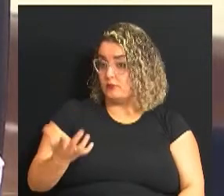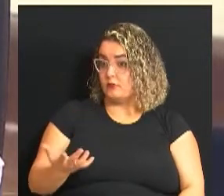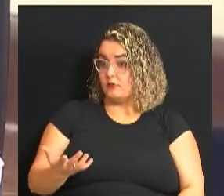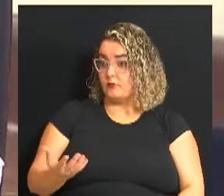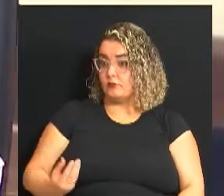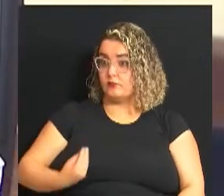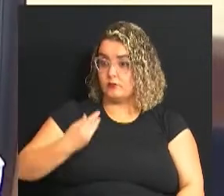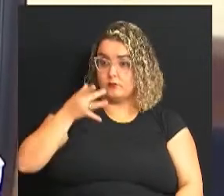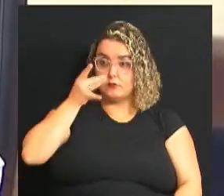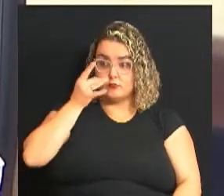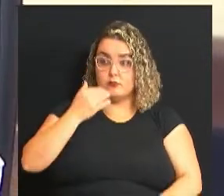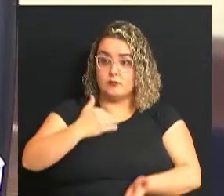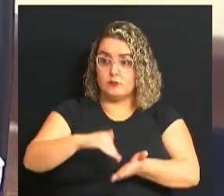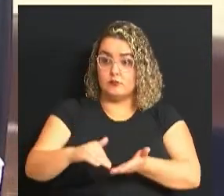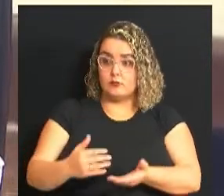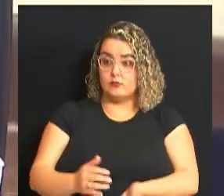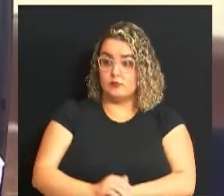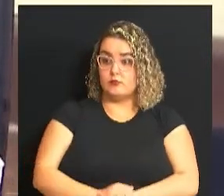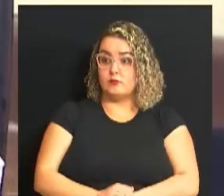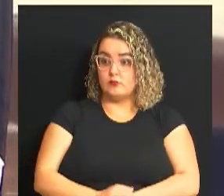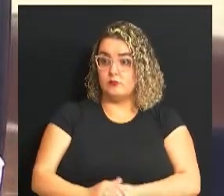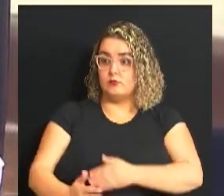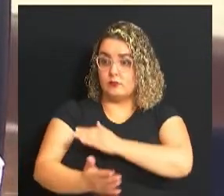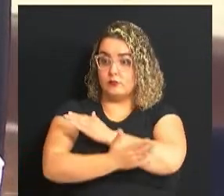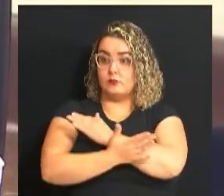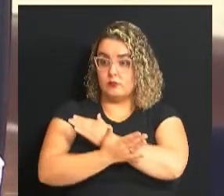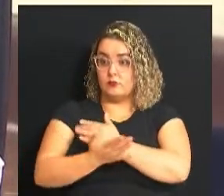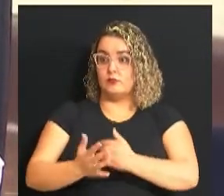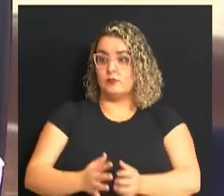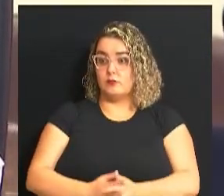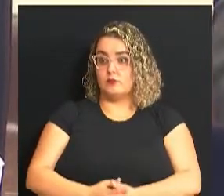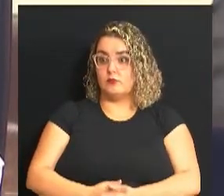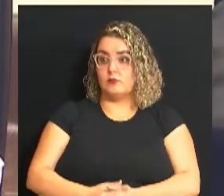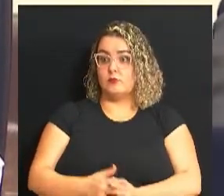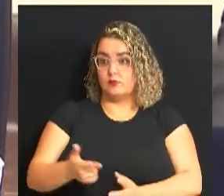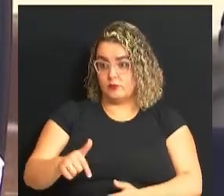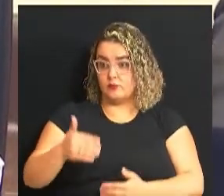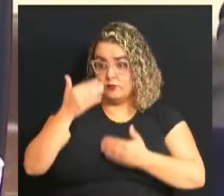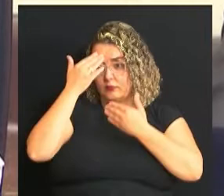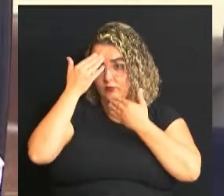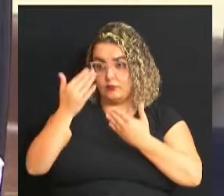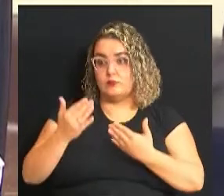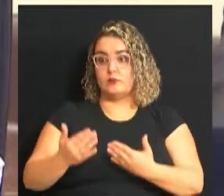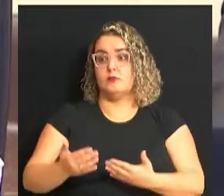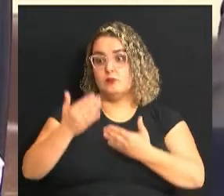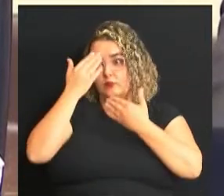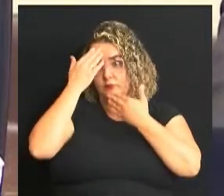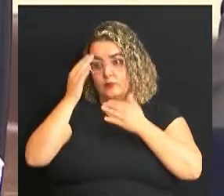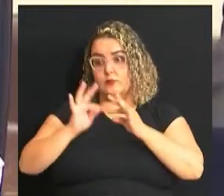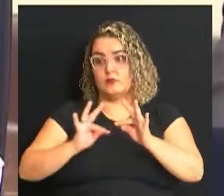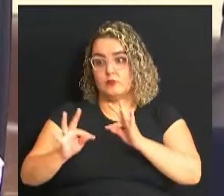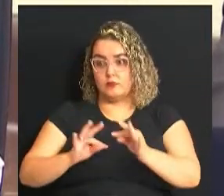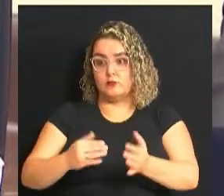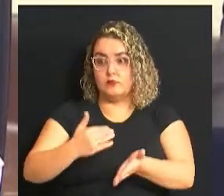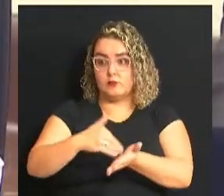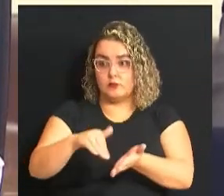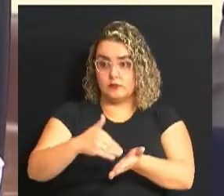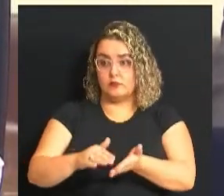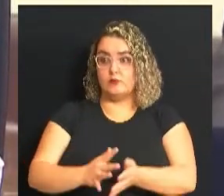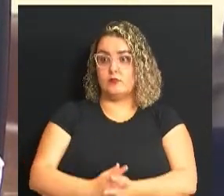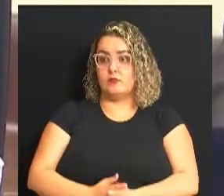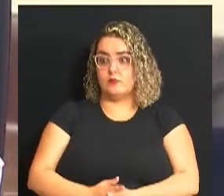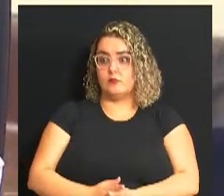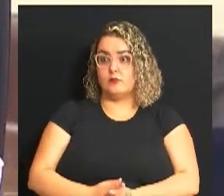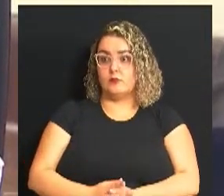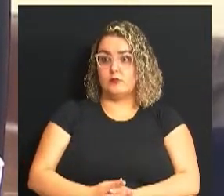aqui para poder nos ajudar nesse sentido. E mais uma vez, obrigado aos técnicos que estão aqui da secretaria também,